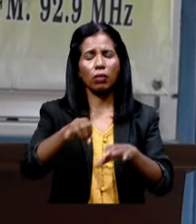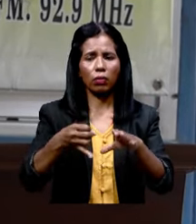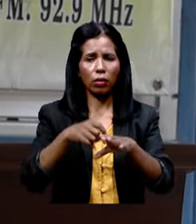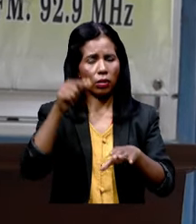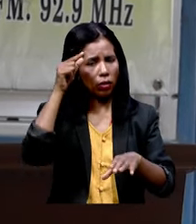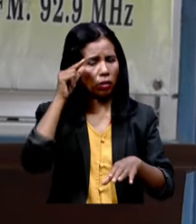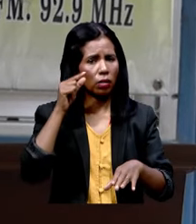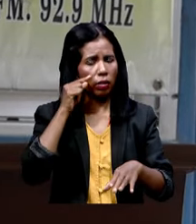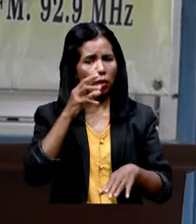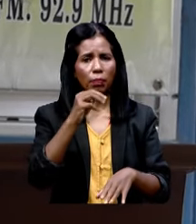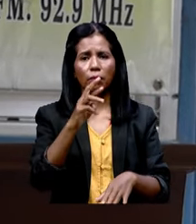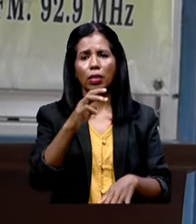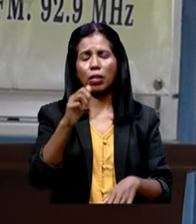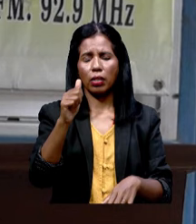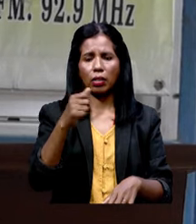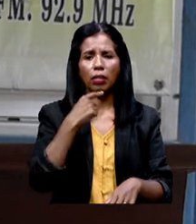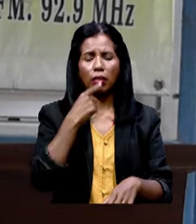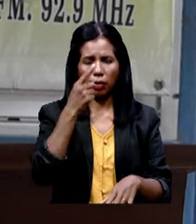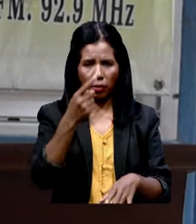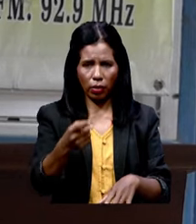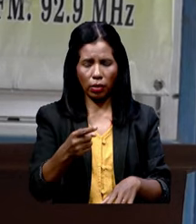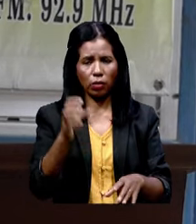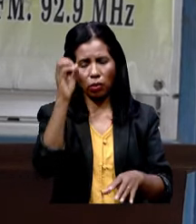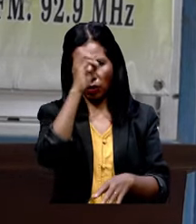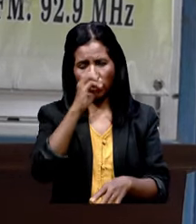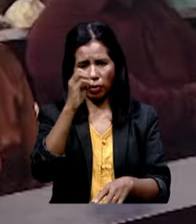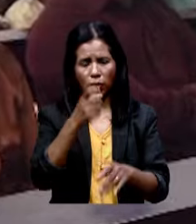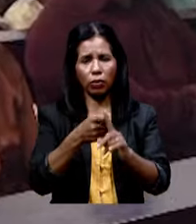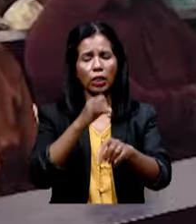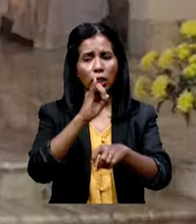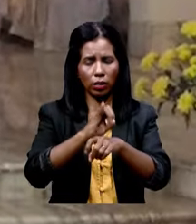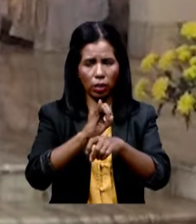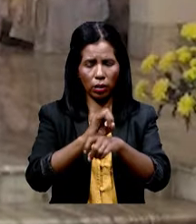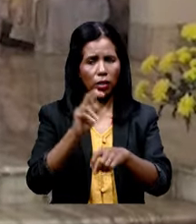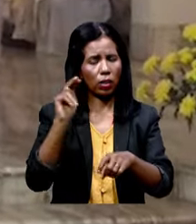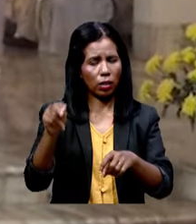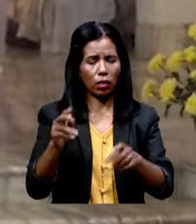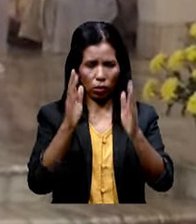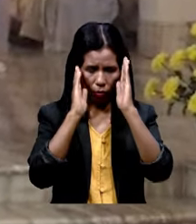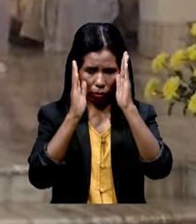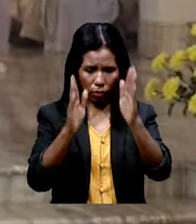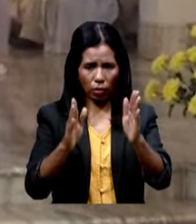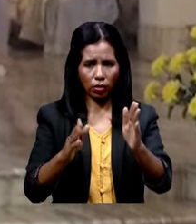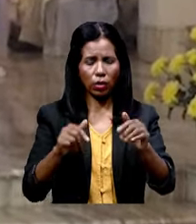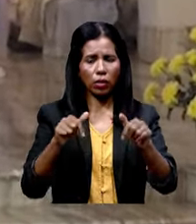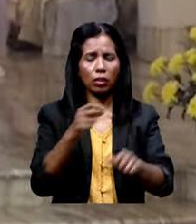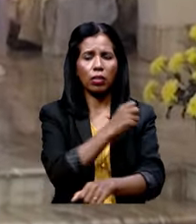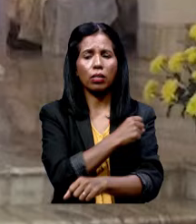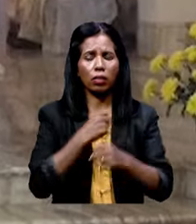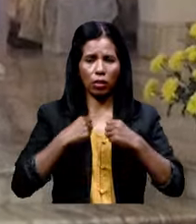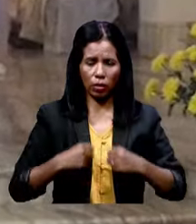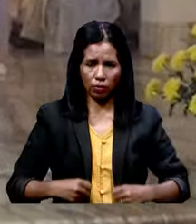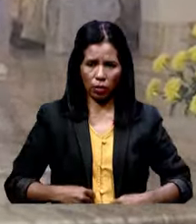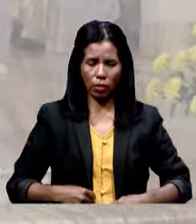gênero, Maria Barreto Gurumali Ateten, observação o Igreja Niané reflete a realidade e a setor saúde Nian.